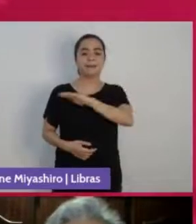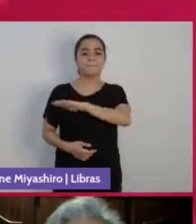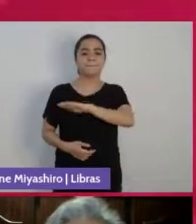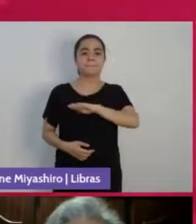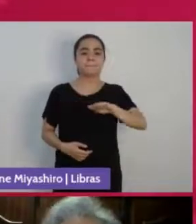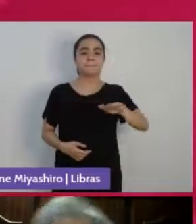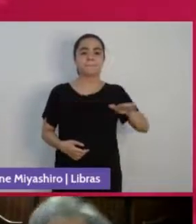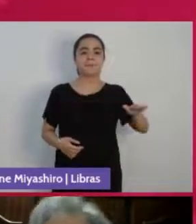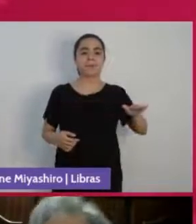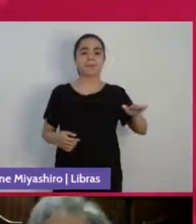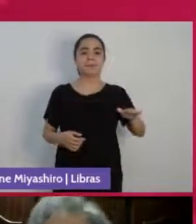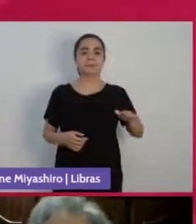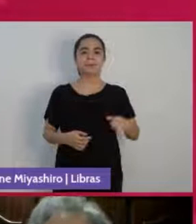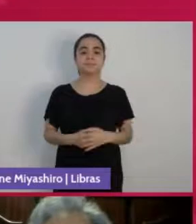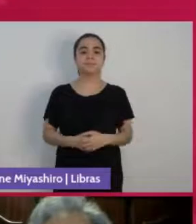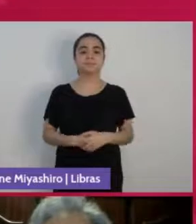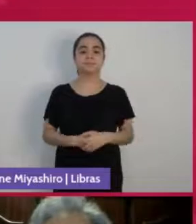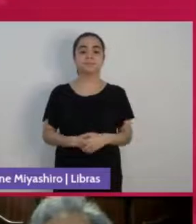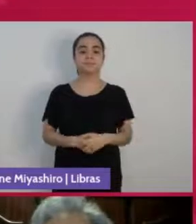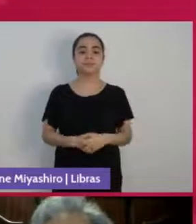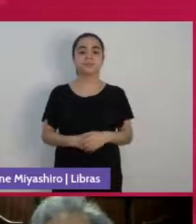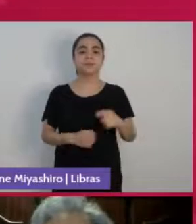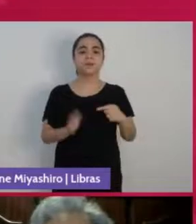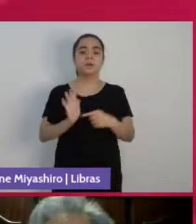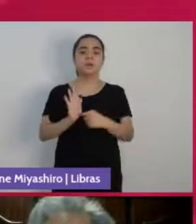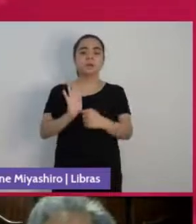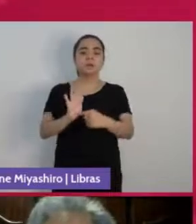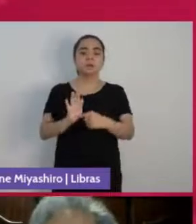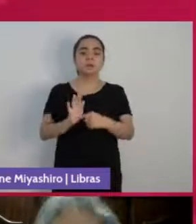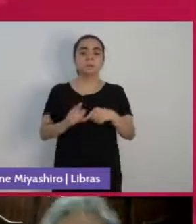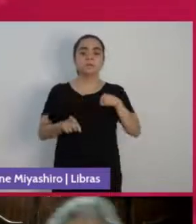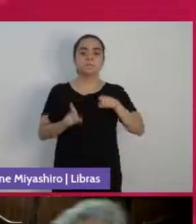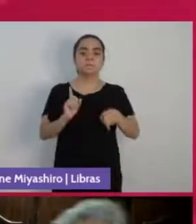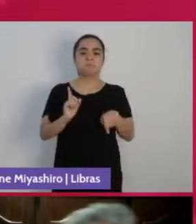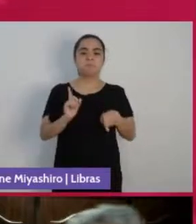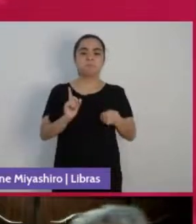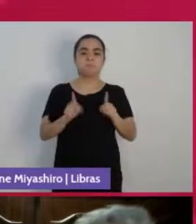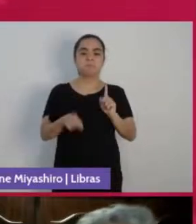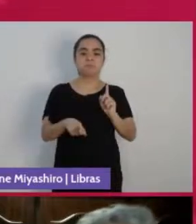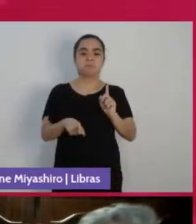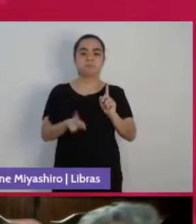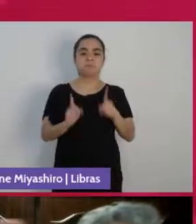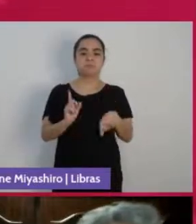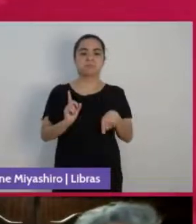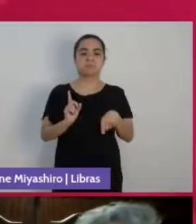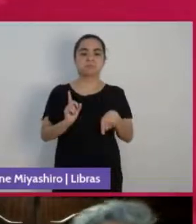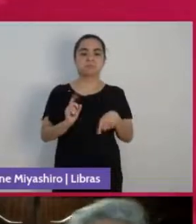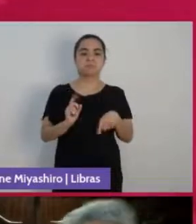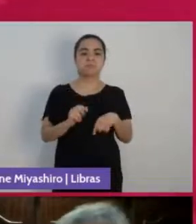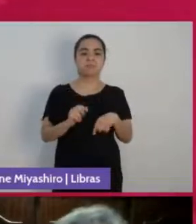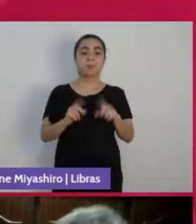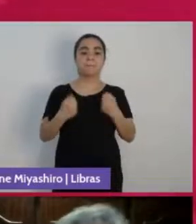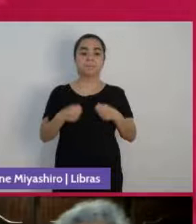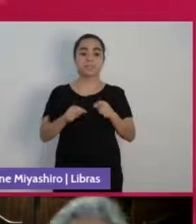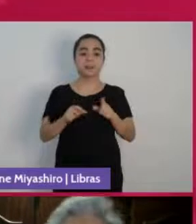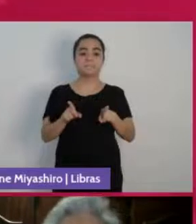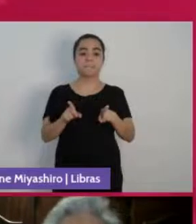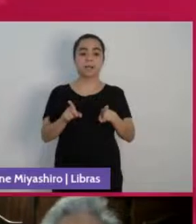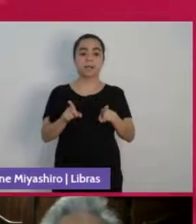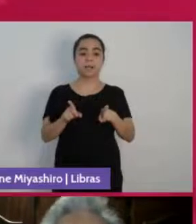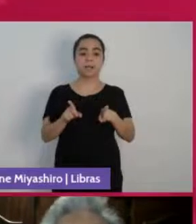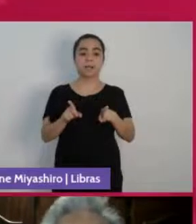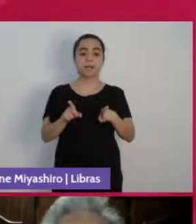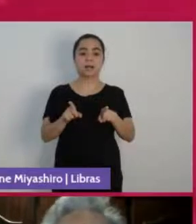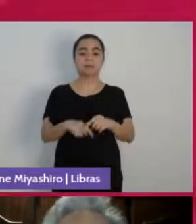retinha. Eu vou mostrar outras imagens que o mamilo está olhando para baixo. O mamilo tem que estar olhando para frente sempre,